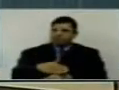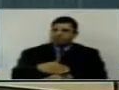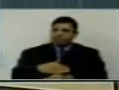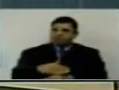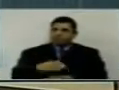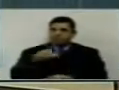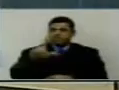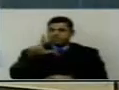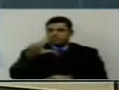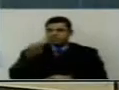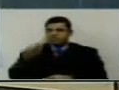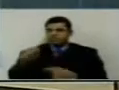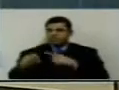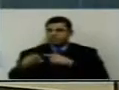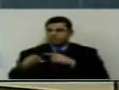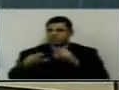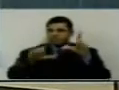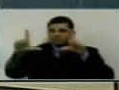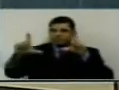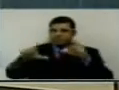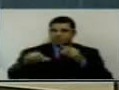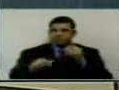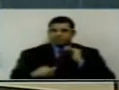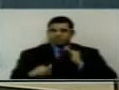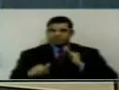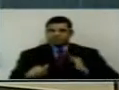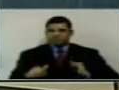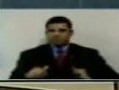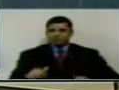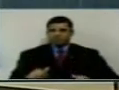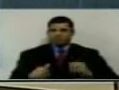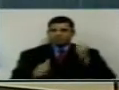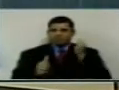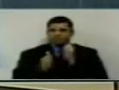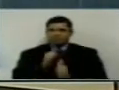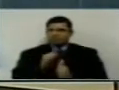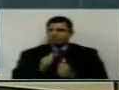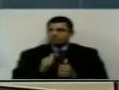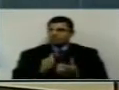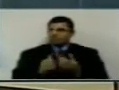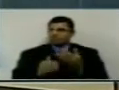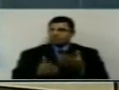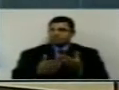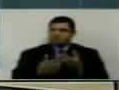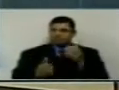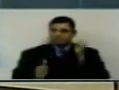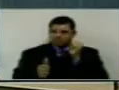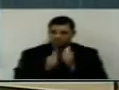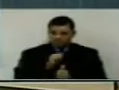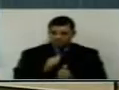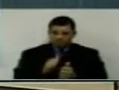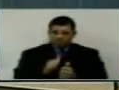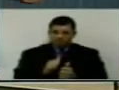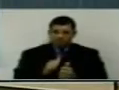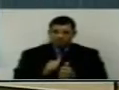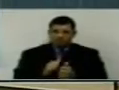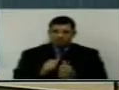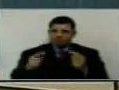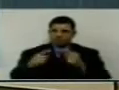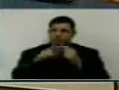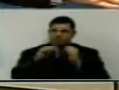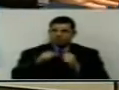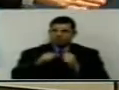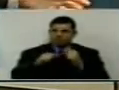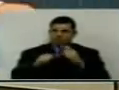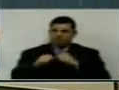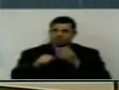O La Salle hoje tem um programa de bolsa para atletas, para que atletas de ponta possam ter